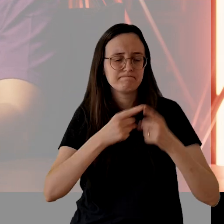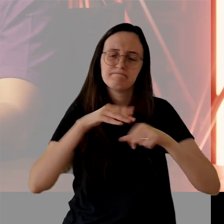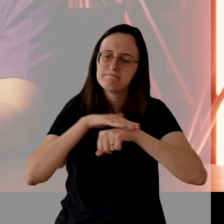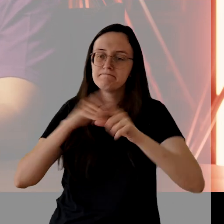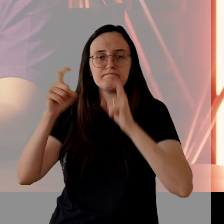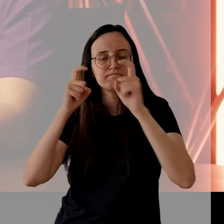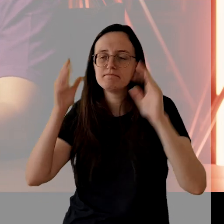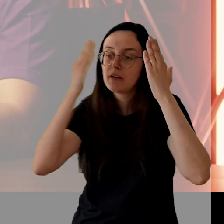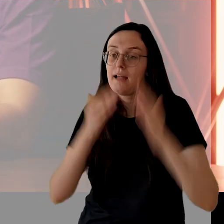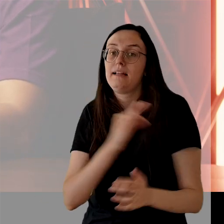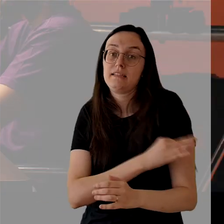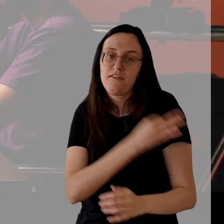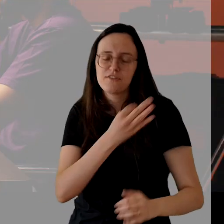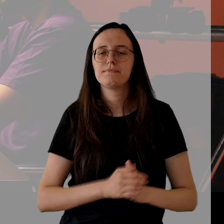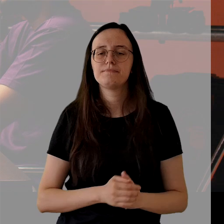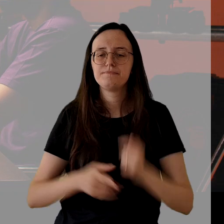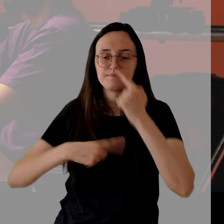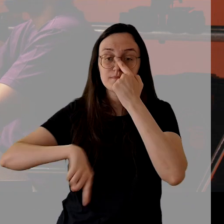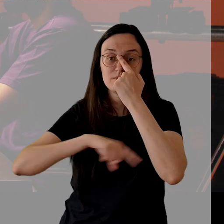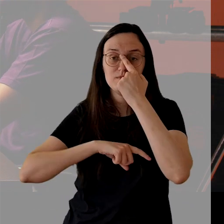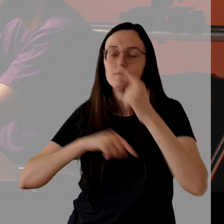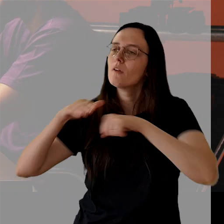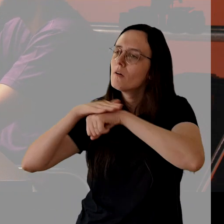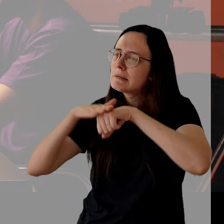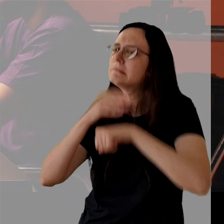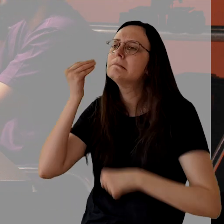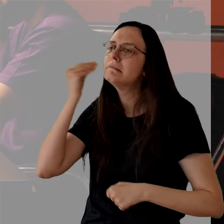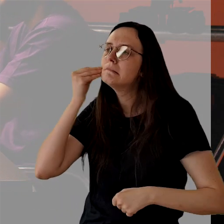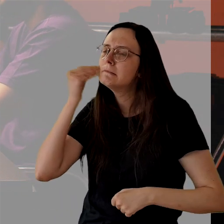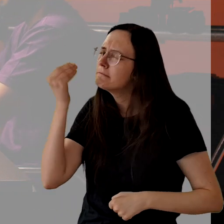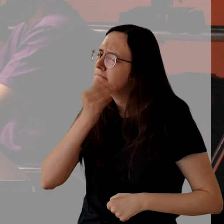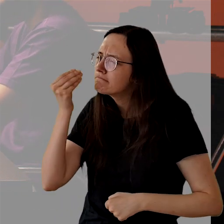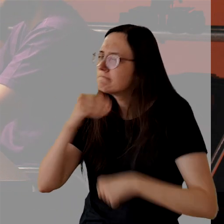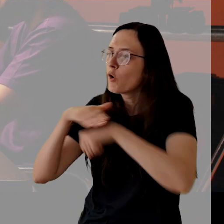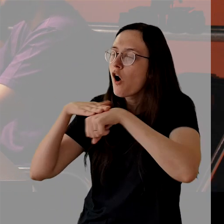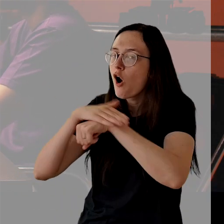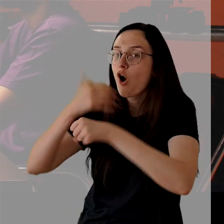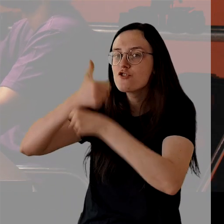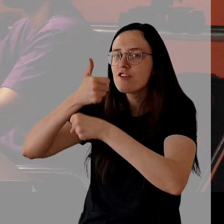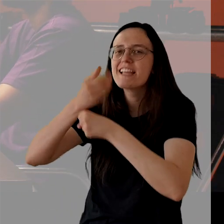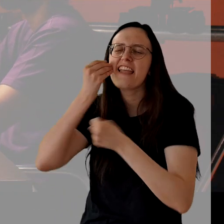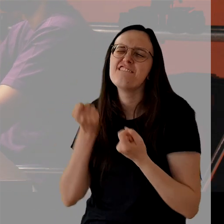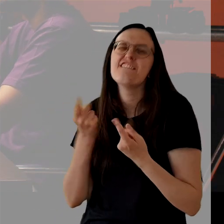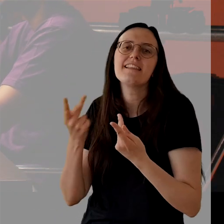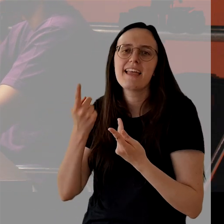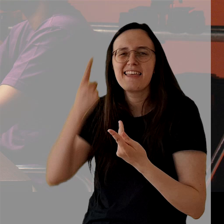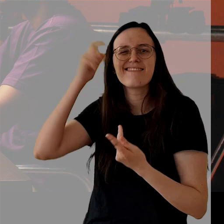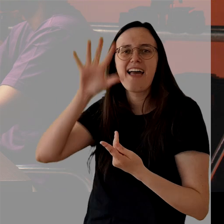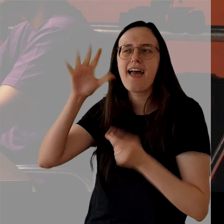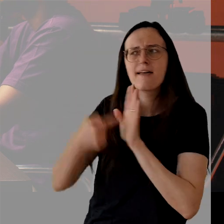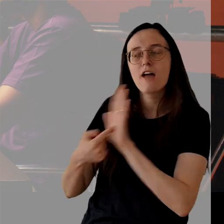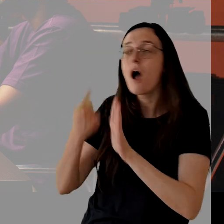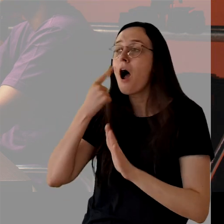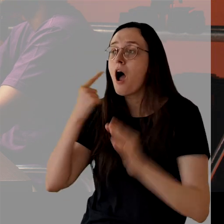análise técnica, a gente conversou para tentar convencer a direção, vender esse peixe, de que o cabelo cacheado e